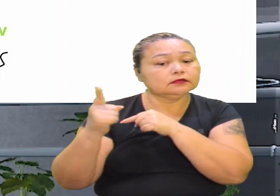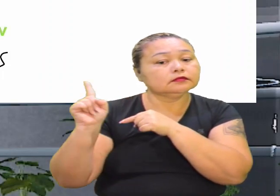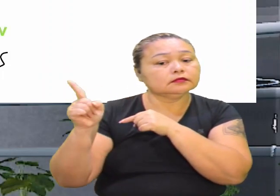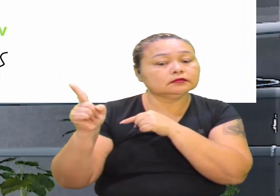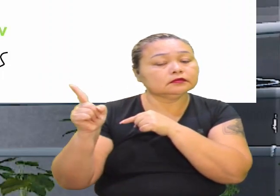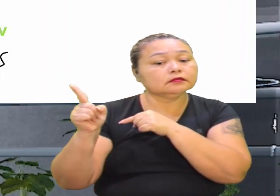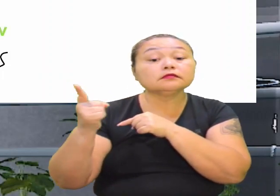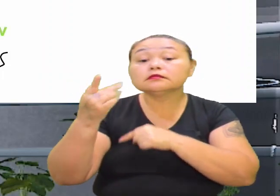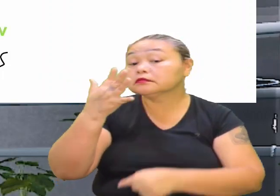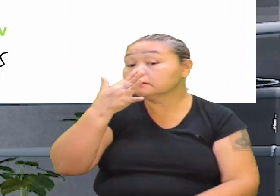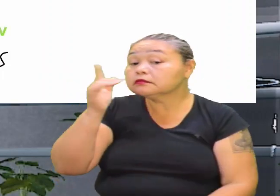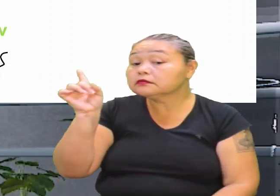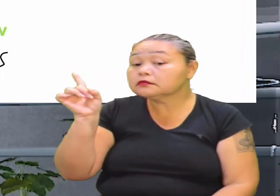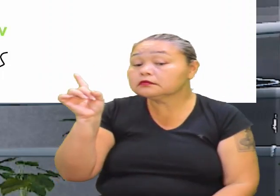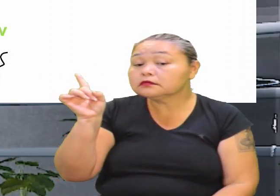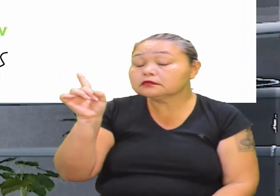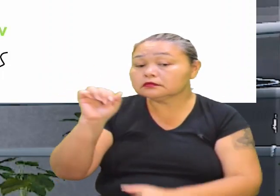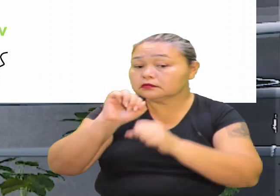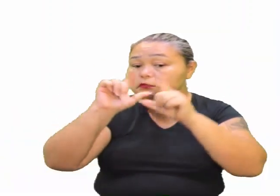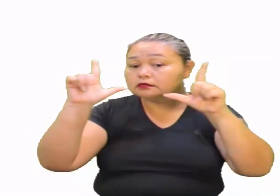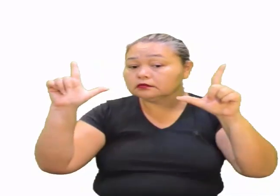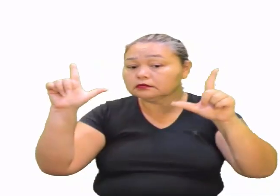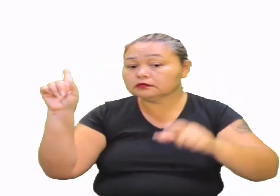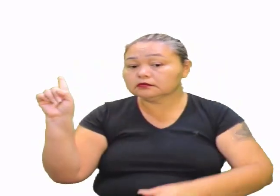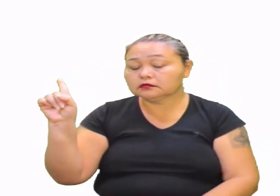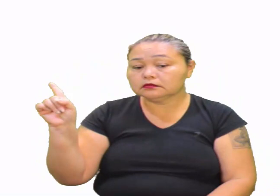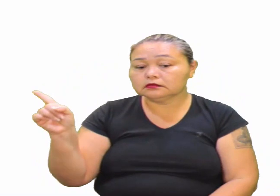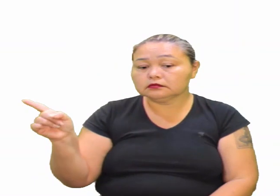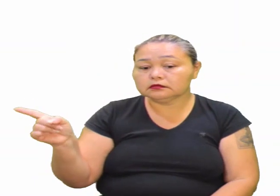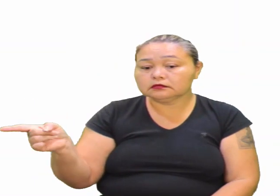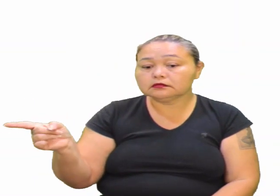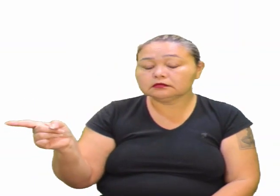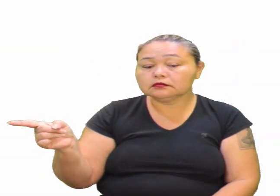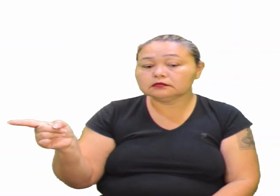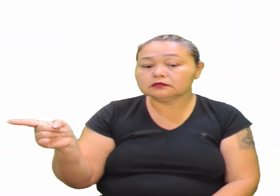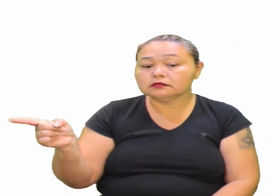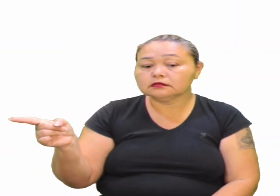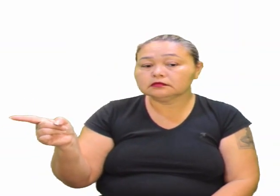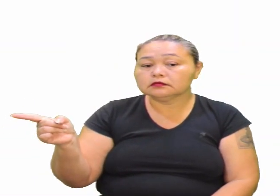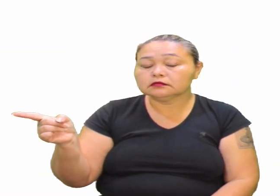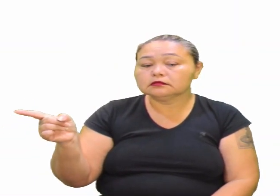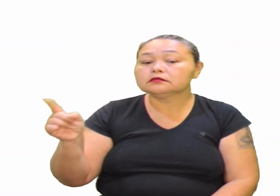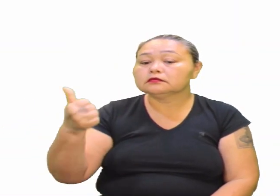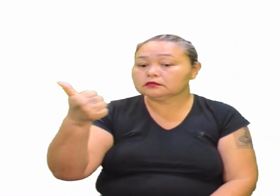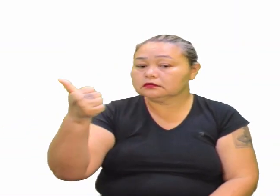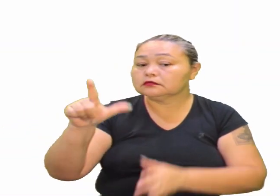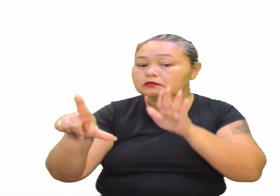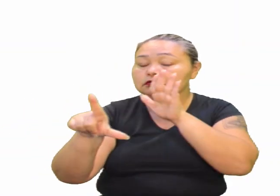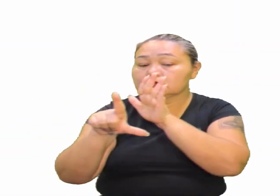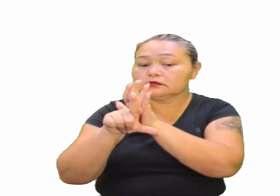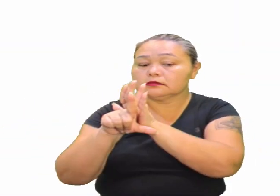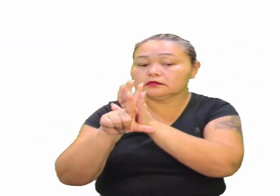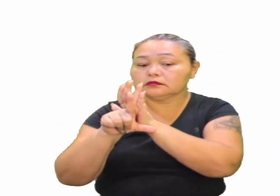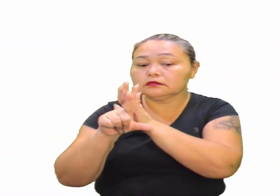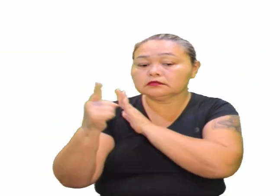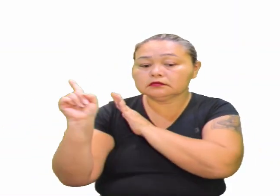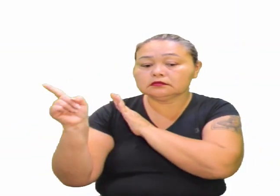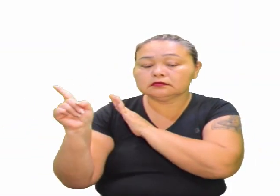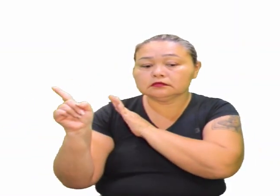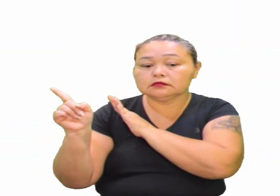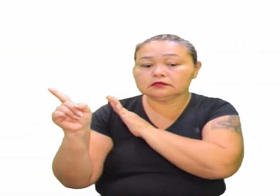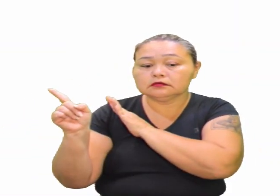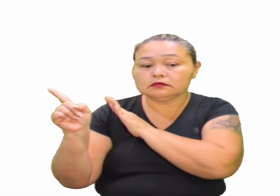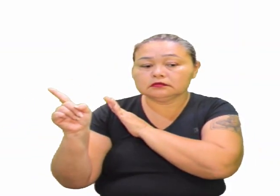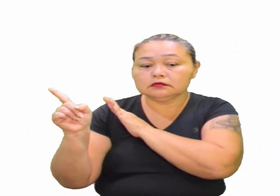Isso. O que eu observo aí? Aumenta a tela para mim, meu diretor. Quando trata-se da primeira lei, vocês veem aqui, ó,